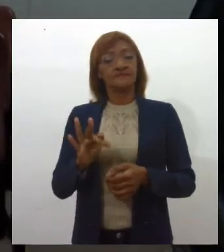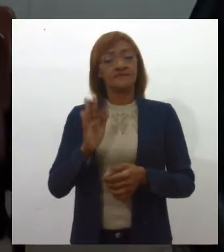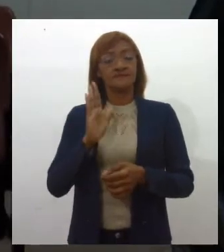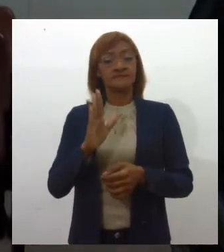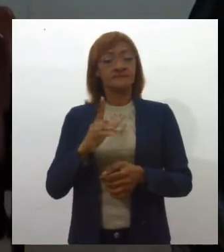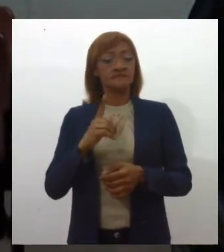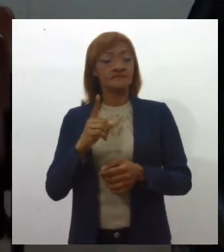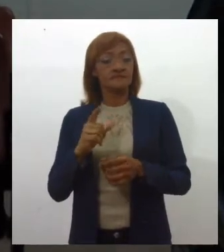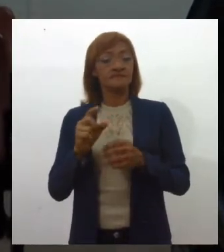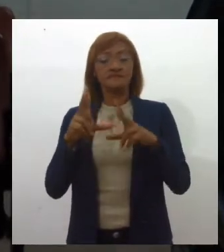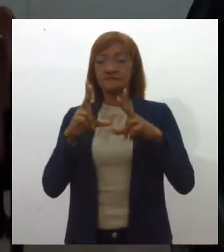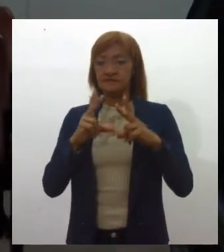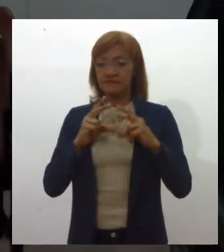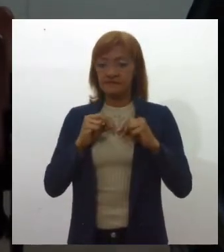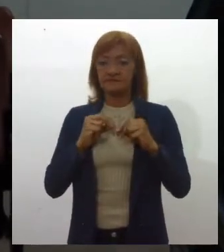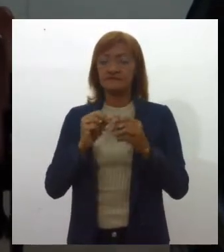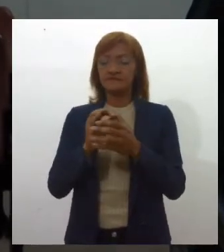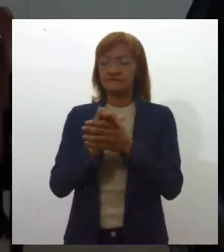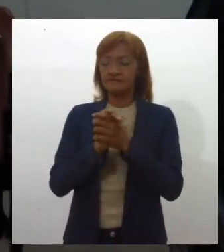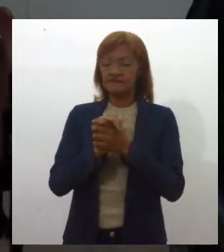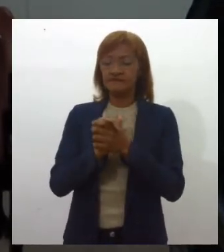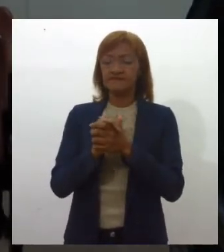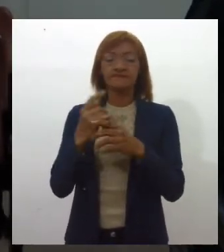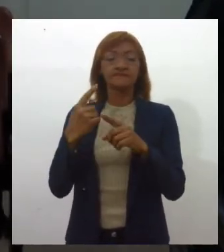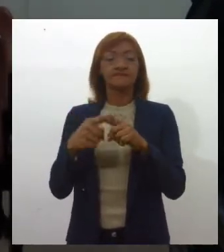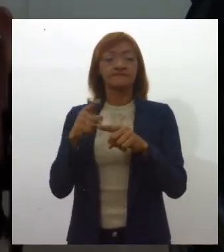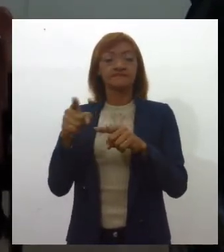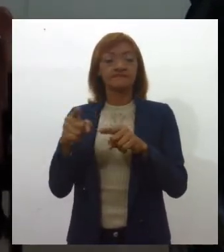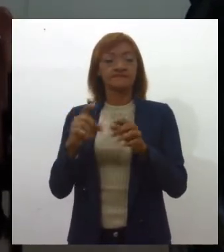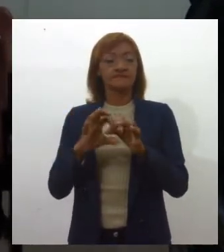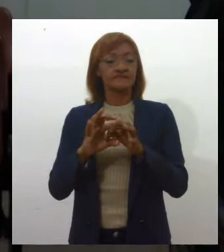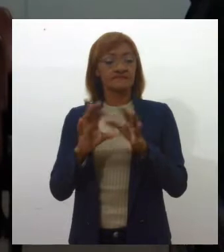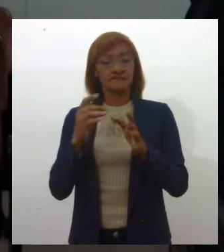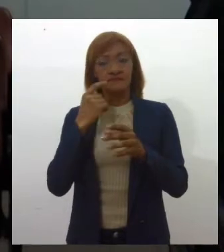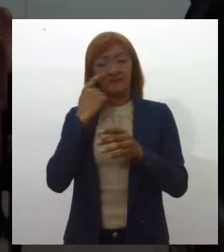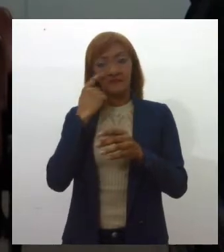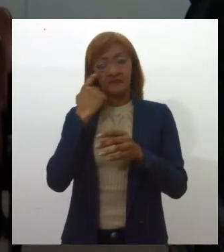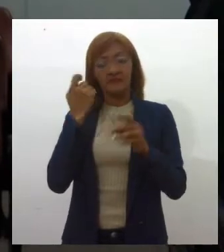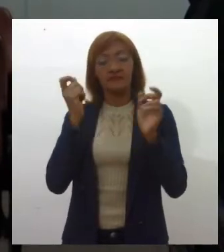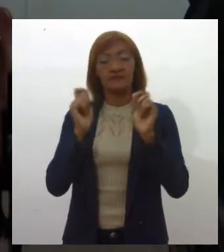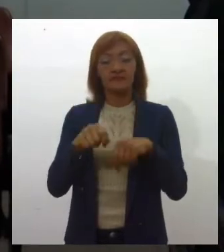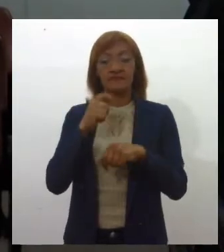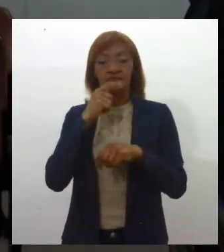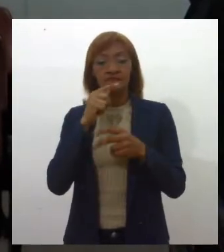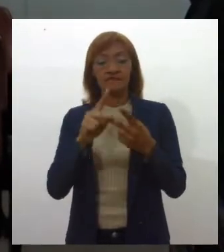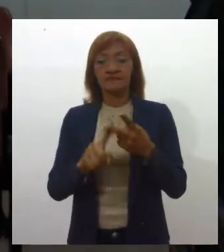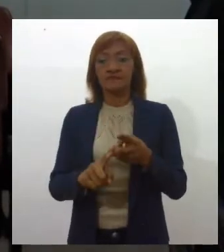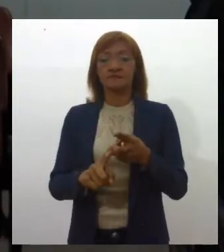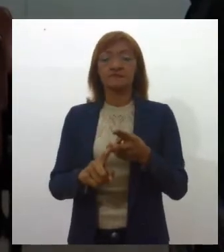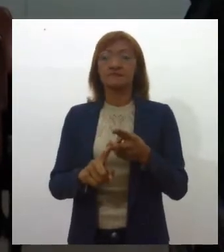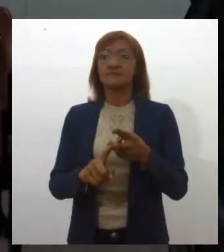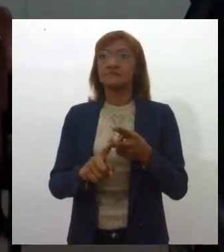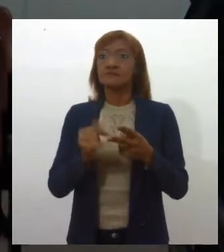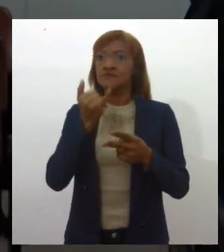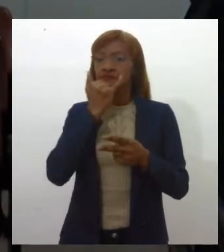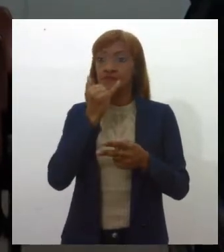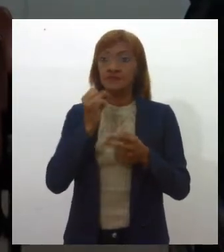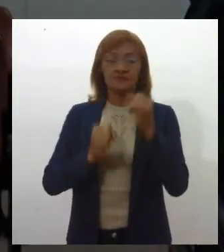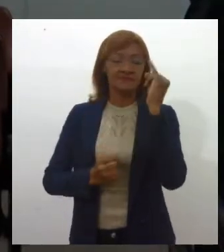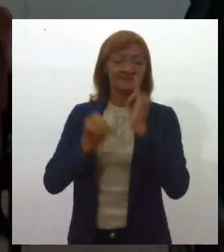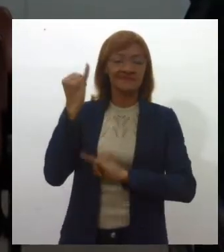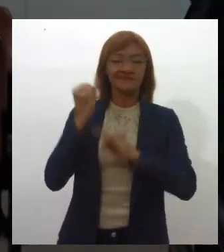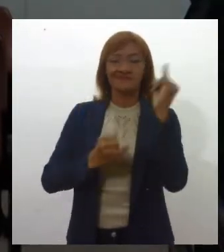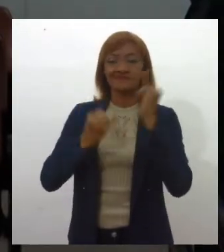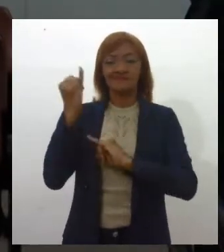aplausos, porque ela permite que as agroindústrias vendam diretamente aos postos de combustíveis, tanto os que